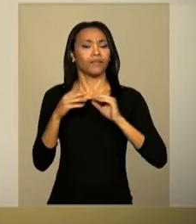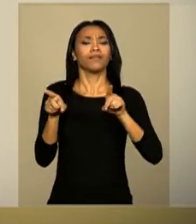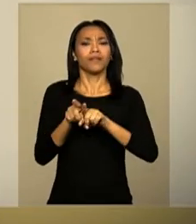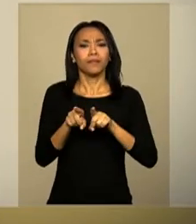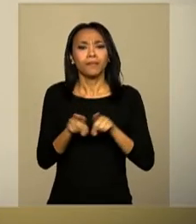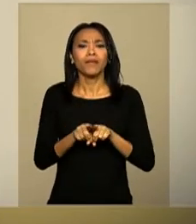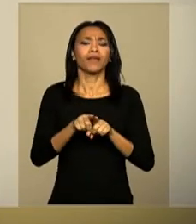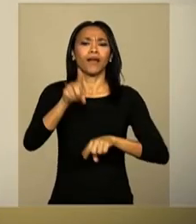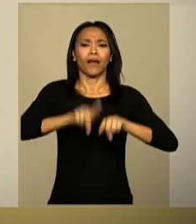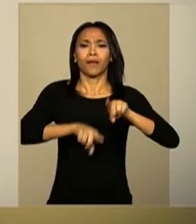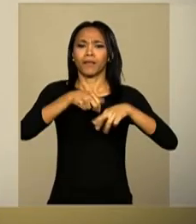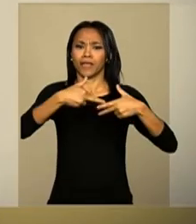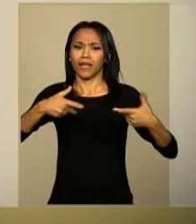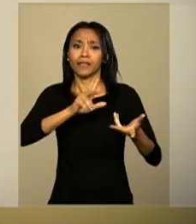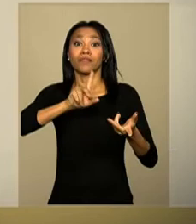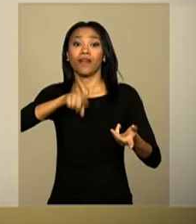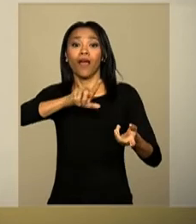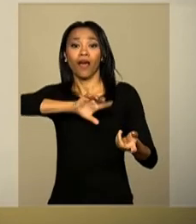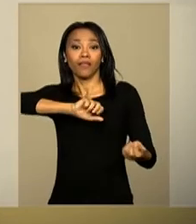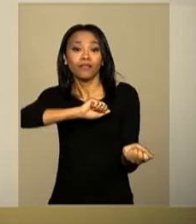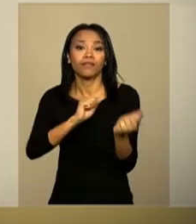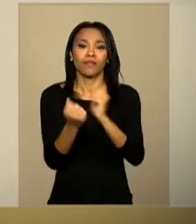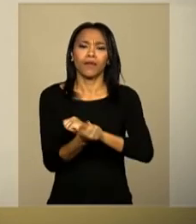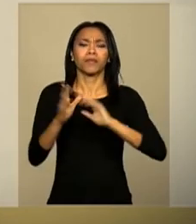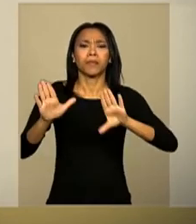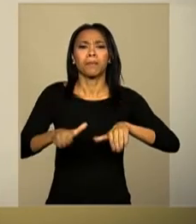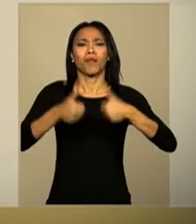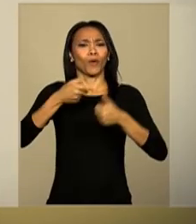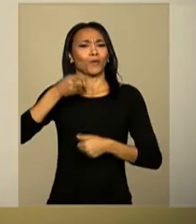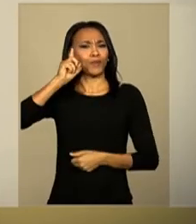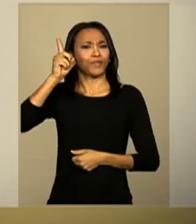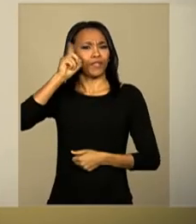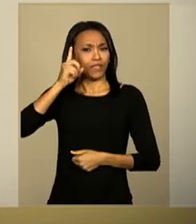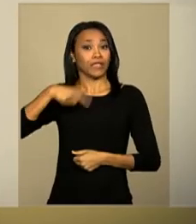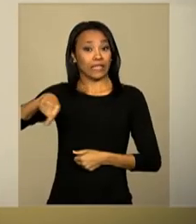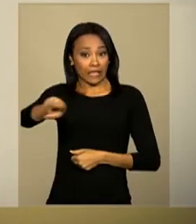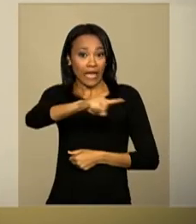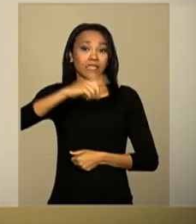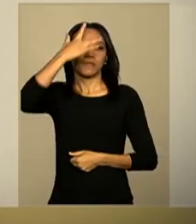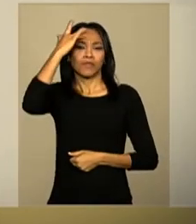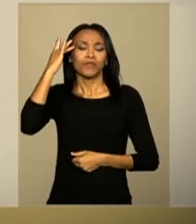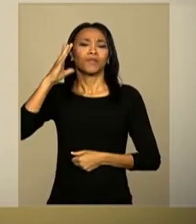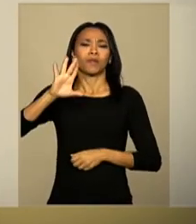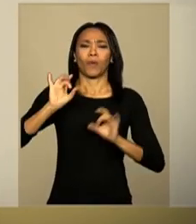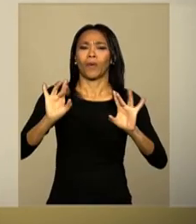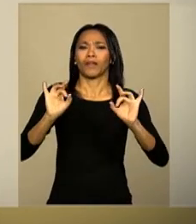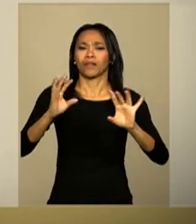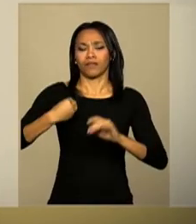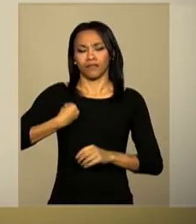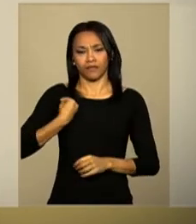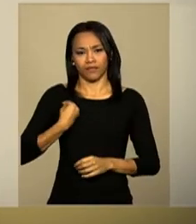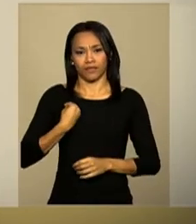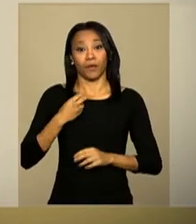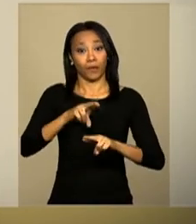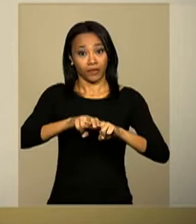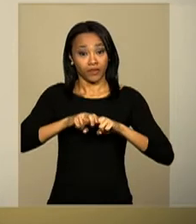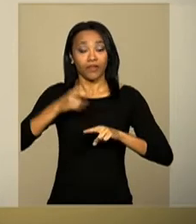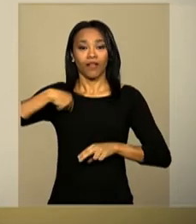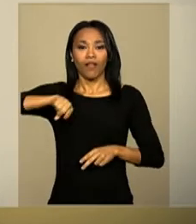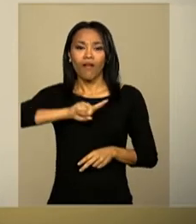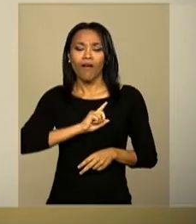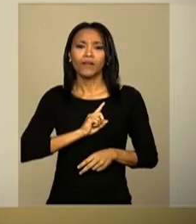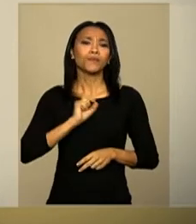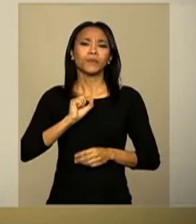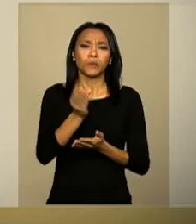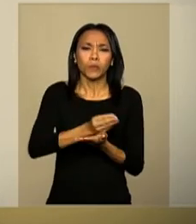e também a equipamentos que melhora o dia a dia e dão a essas pessoas mas qualidade de vida por isso